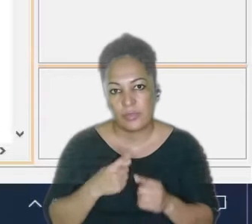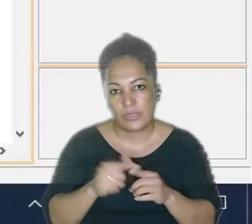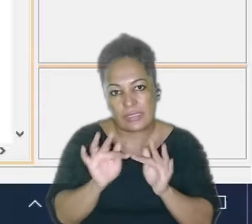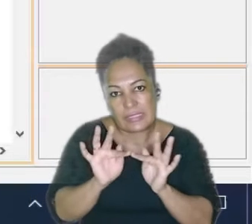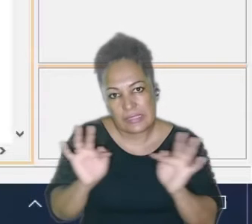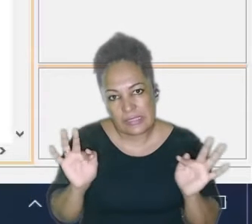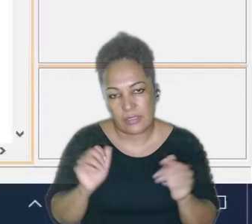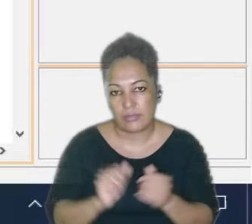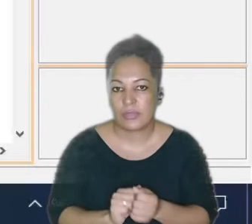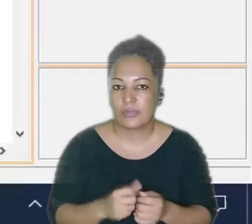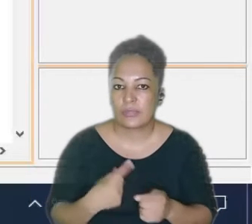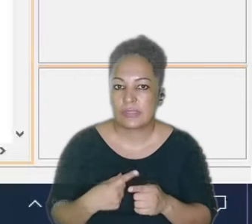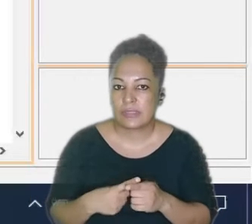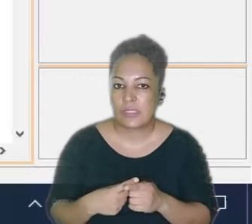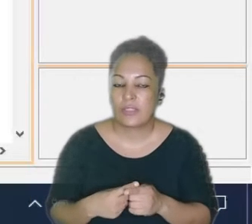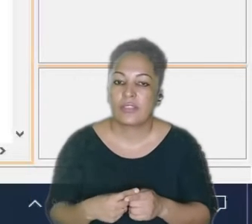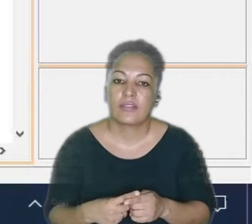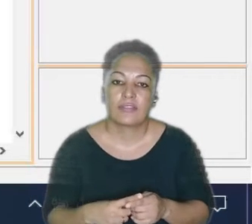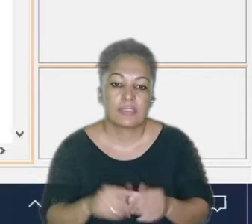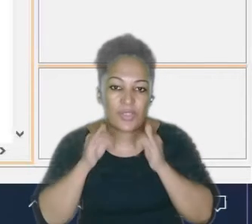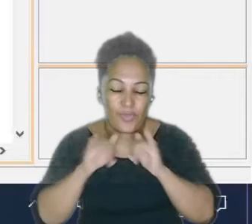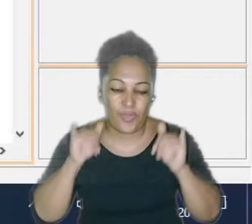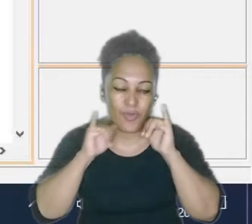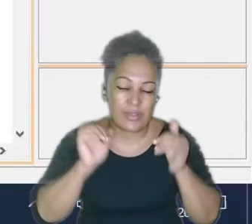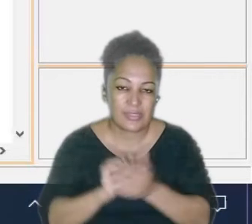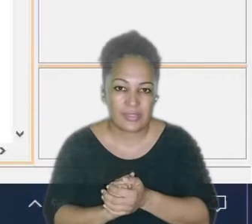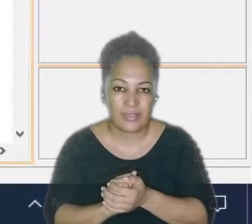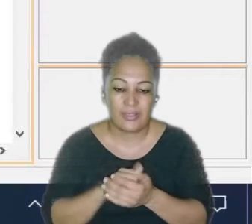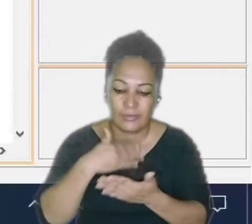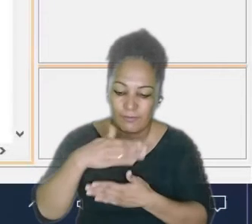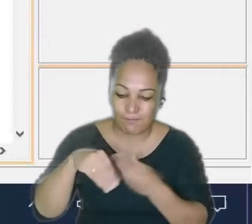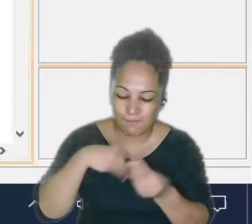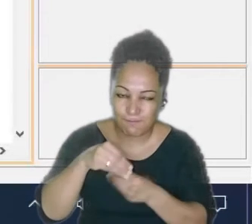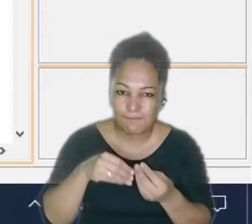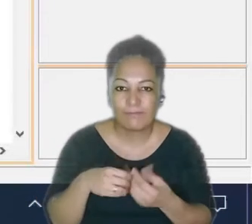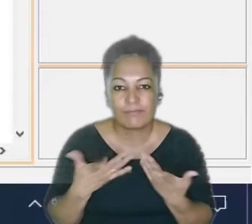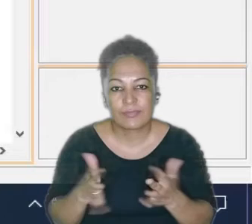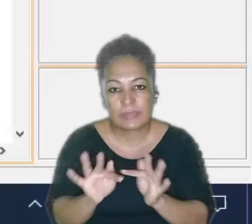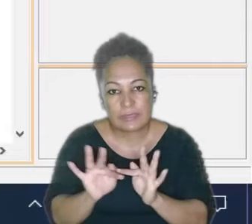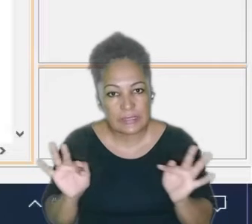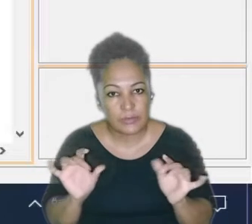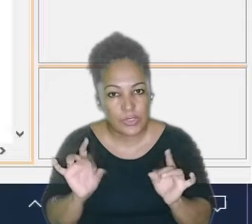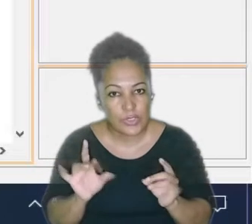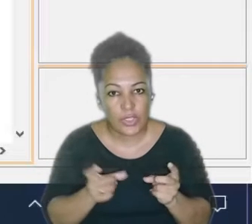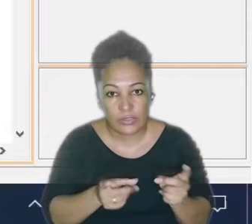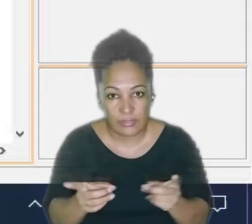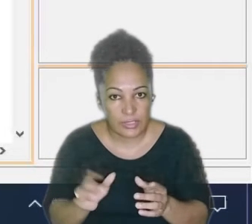atributo simples chamado passagem, porque senão eu estaria fazendo uma redundância de informação. Eu teria informação em um atributo simples da passagem e a informação